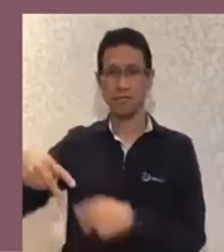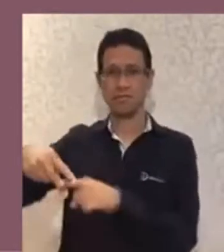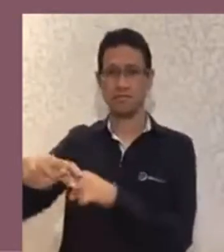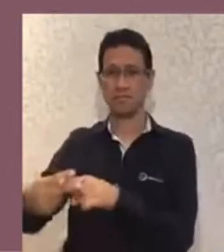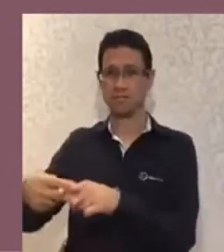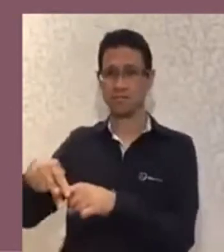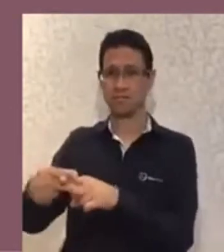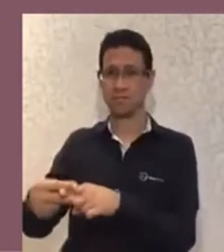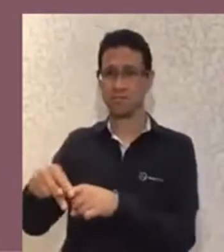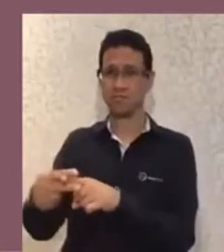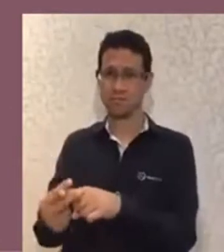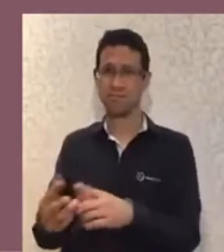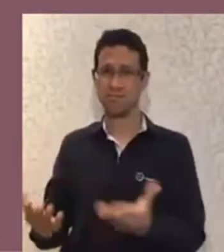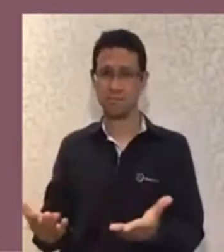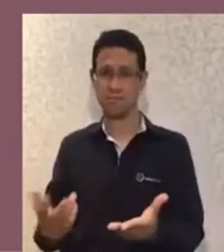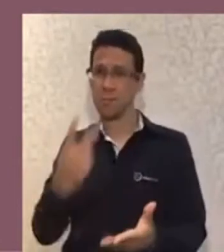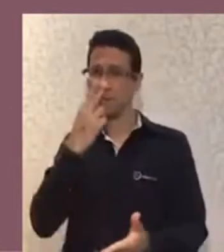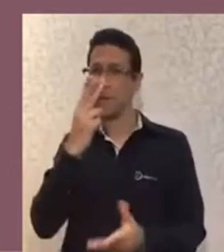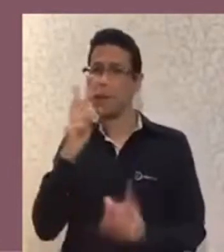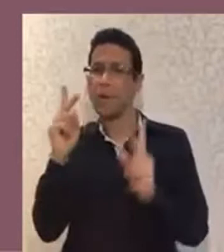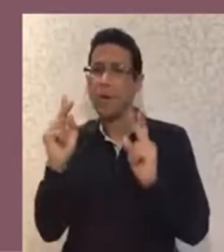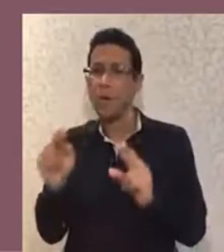uma enxada.